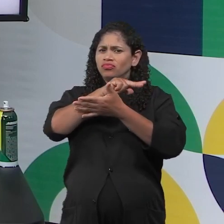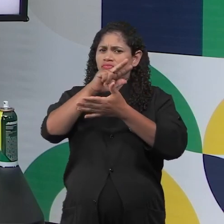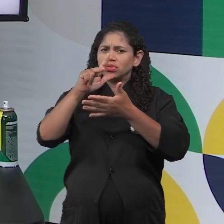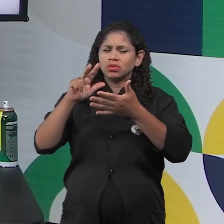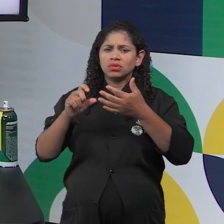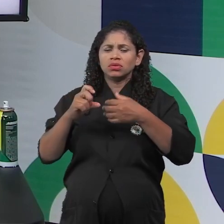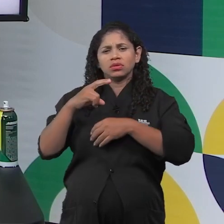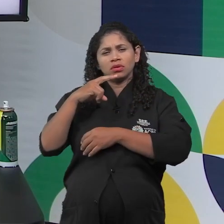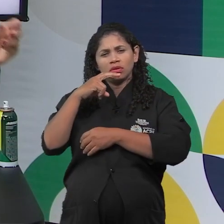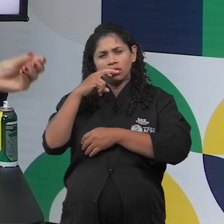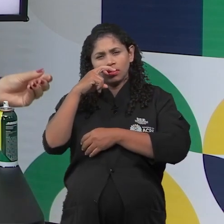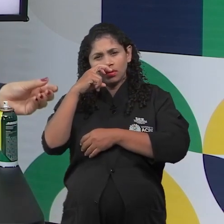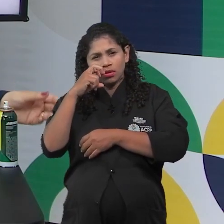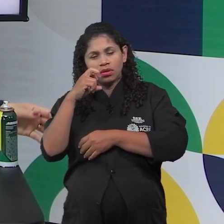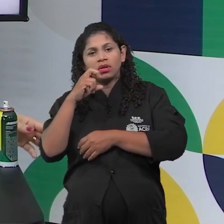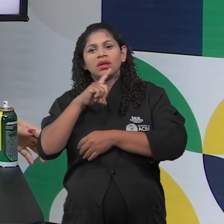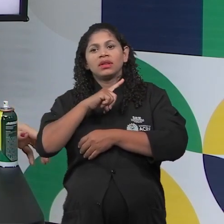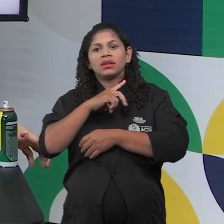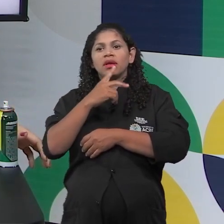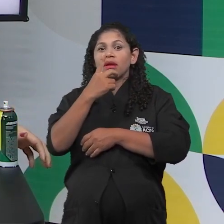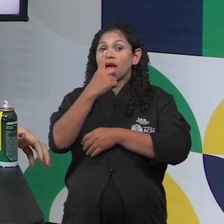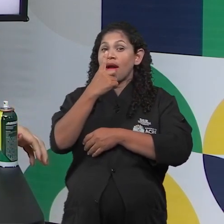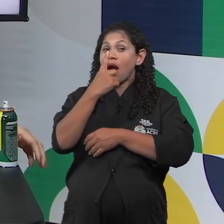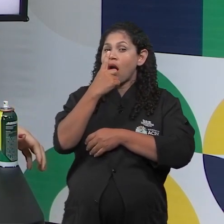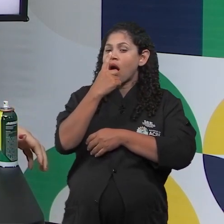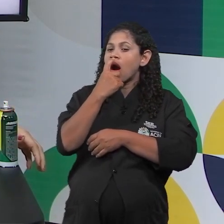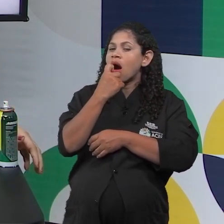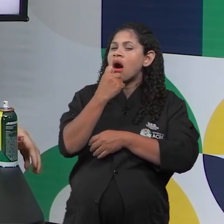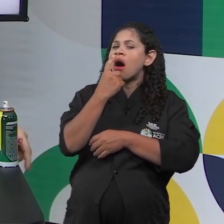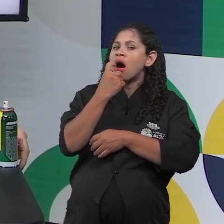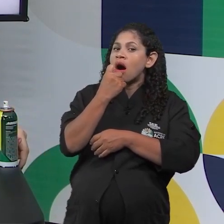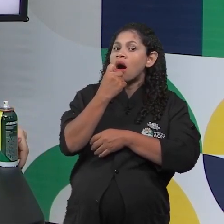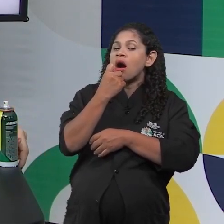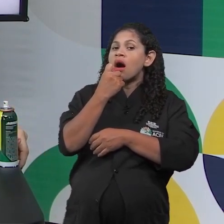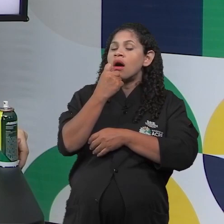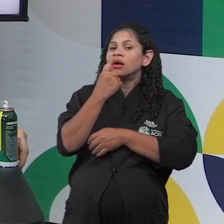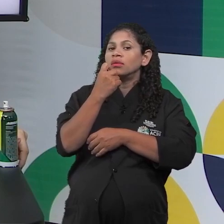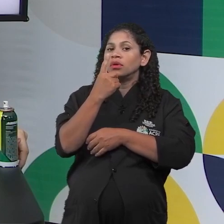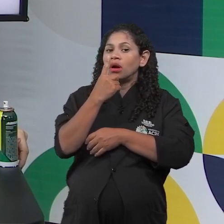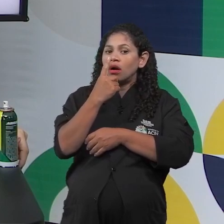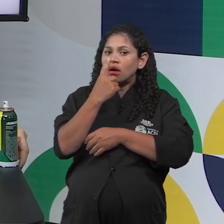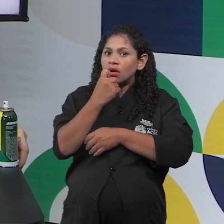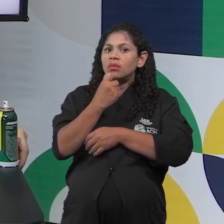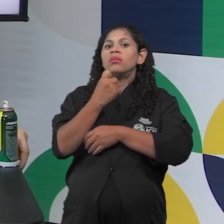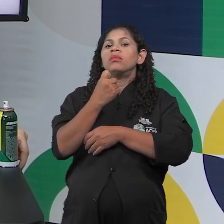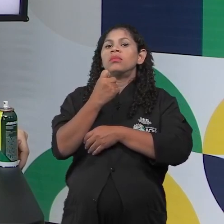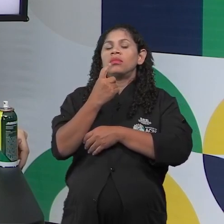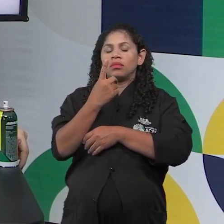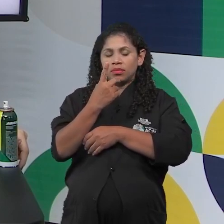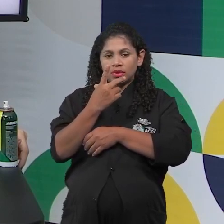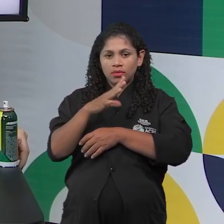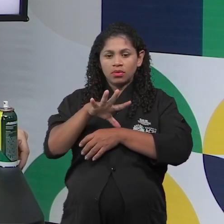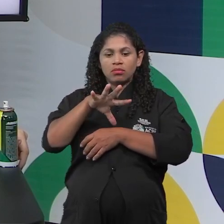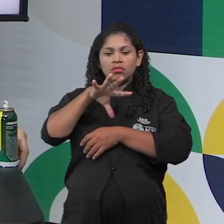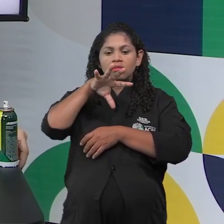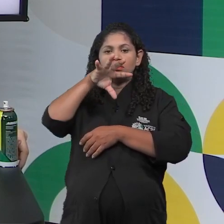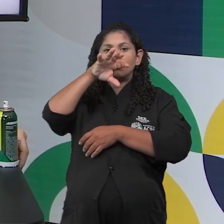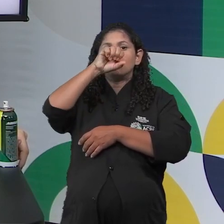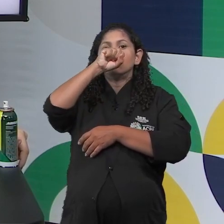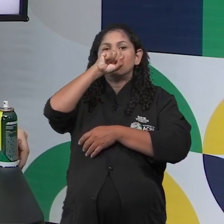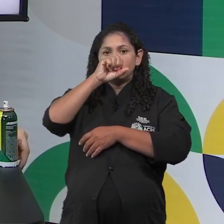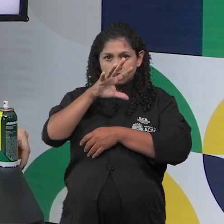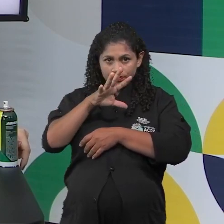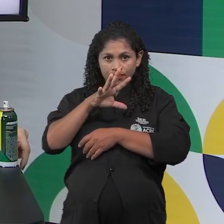são utilizados. A gente tem aquela bombinha de asma também, que são utilizados ali pela via pulmonar. Então, geralmente,